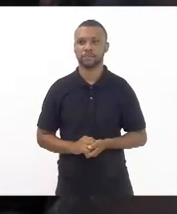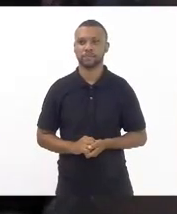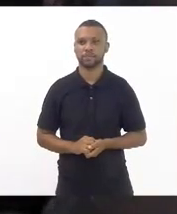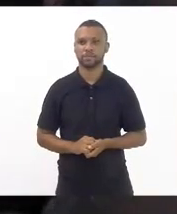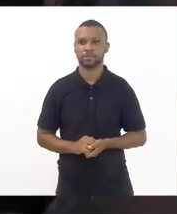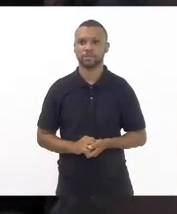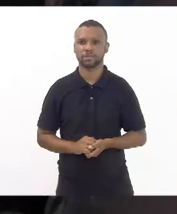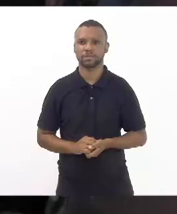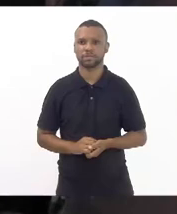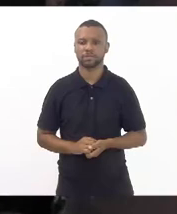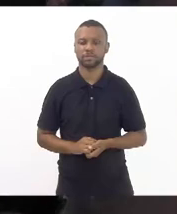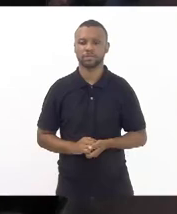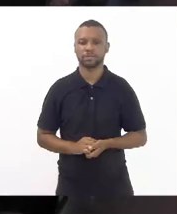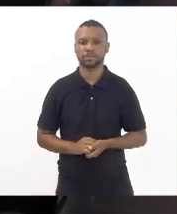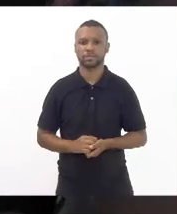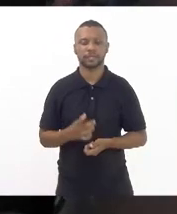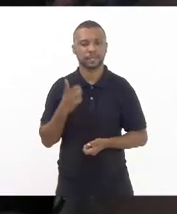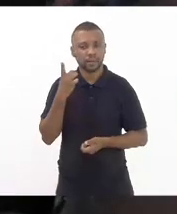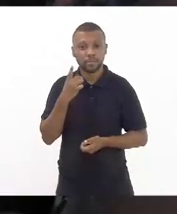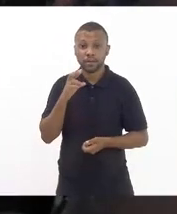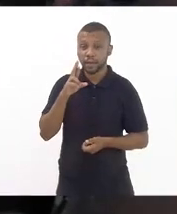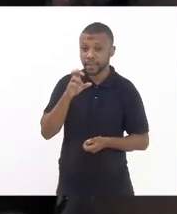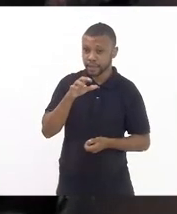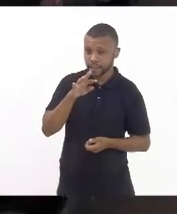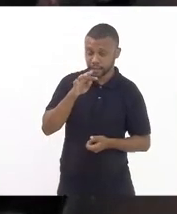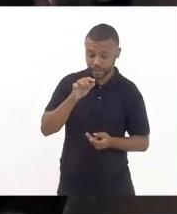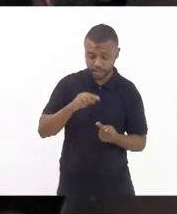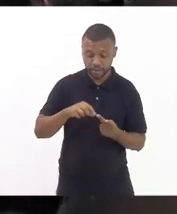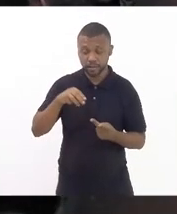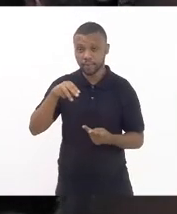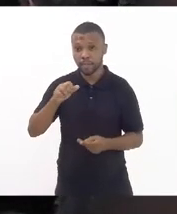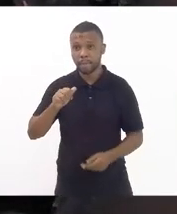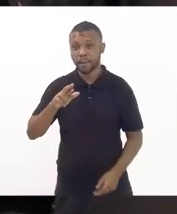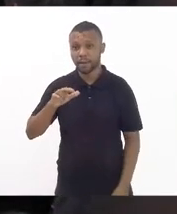Deputada Renata, em seguida, deputado Márcio. Presidente,